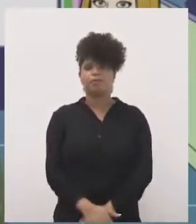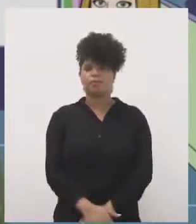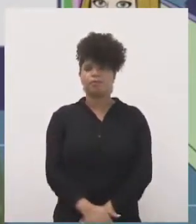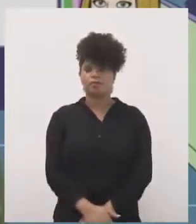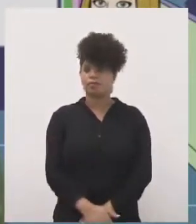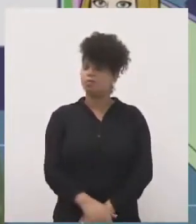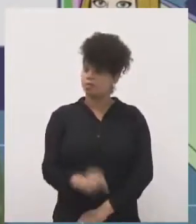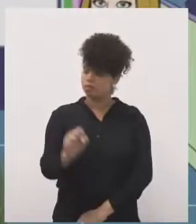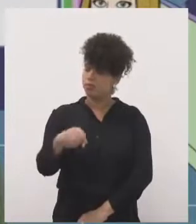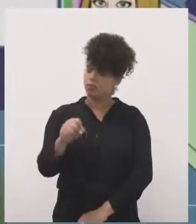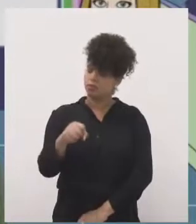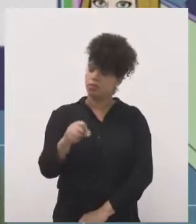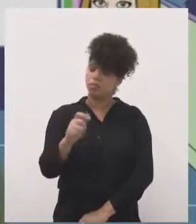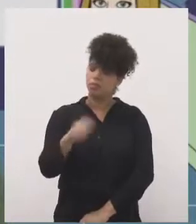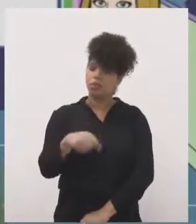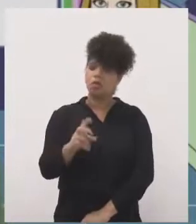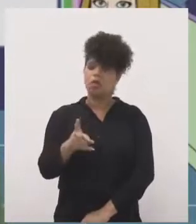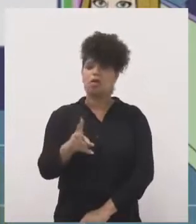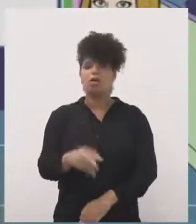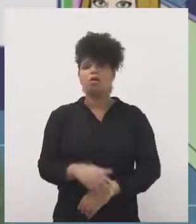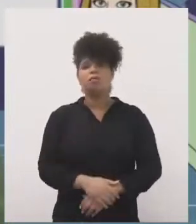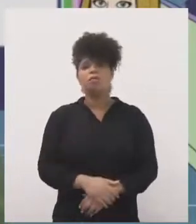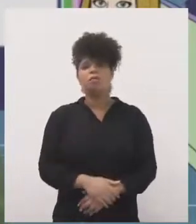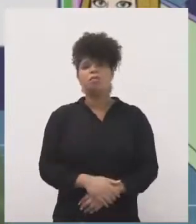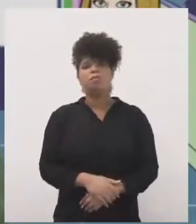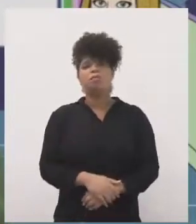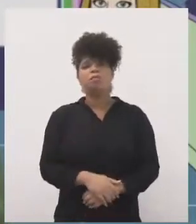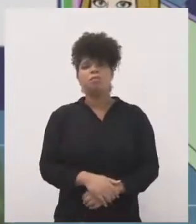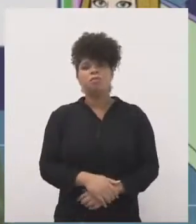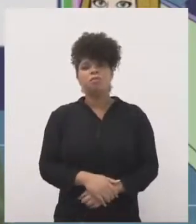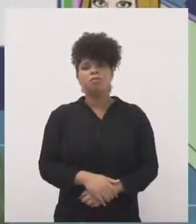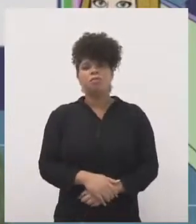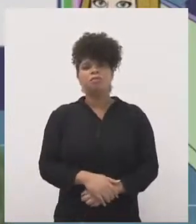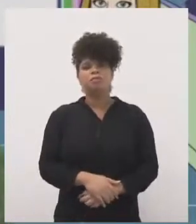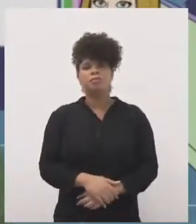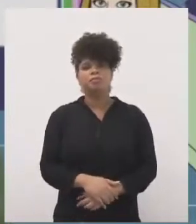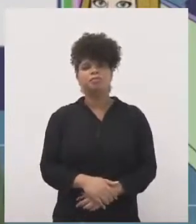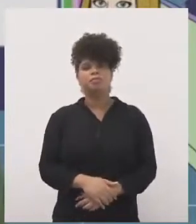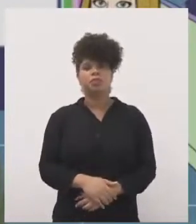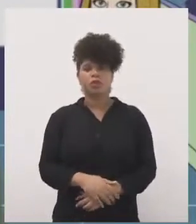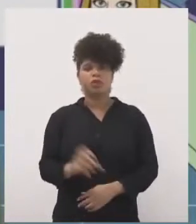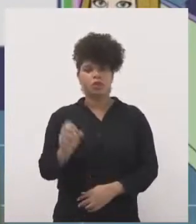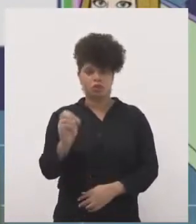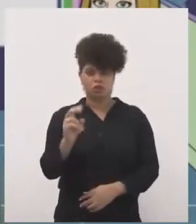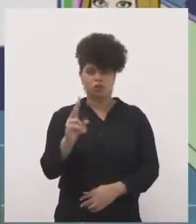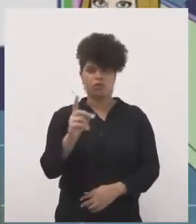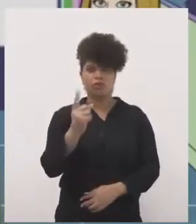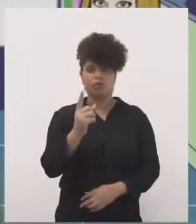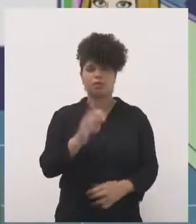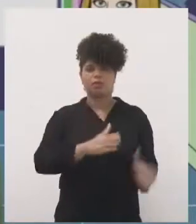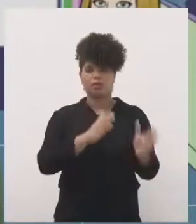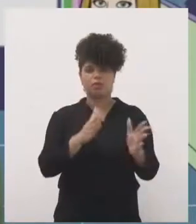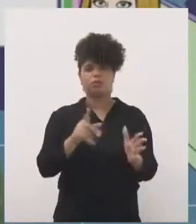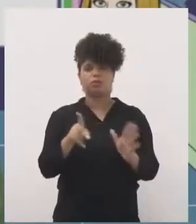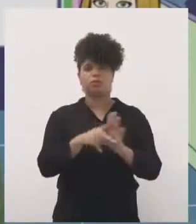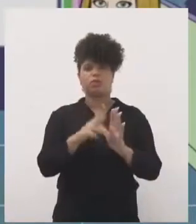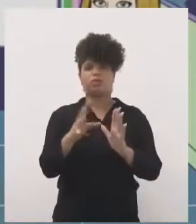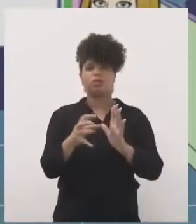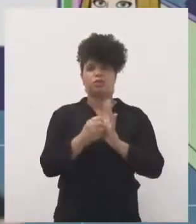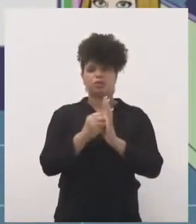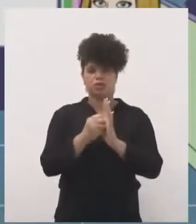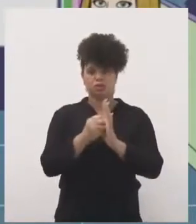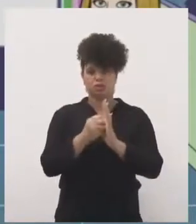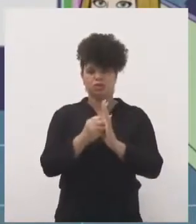Podemos seguir, Carla. Ótimo. Então, essa é a parte do registro. Feito o registro é